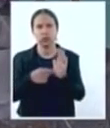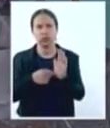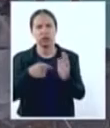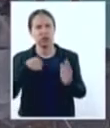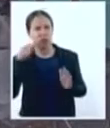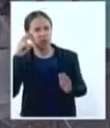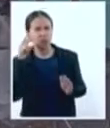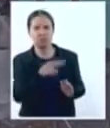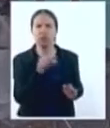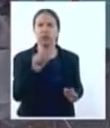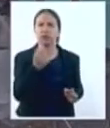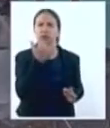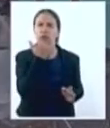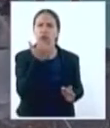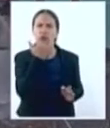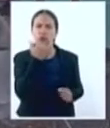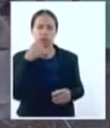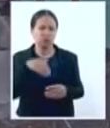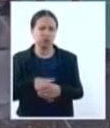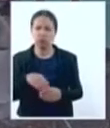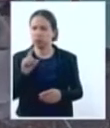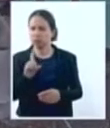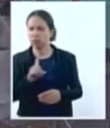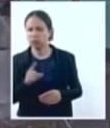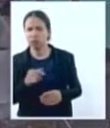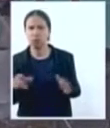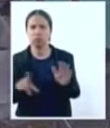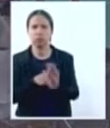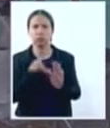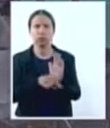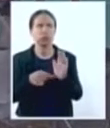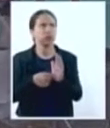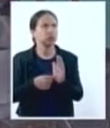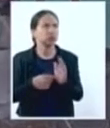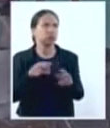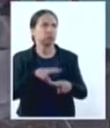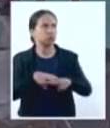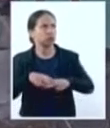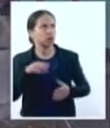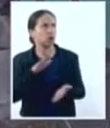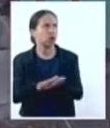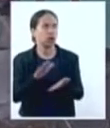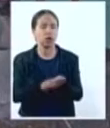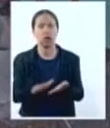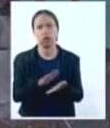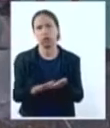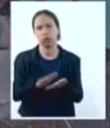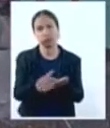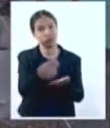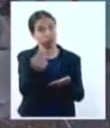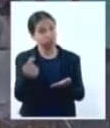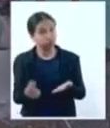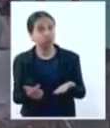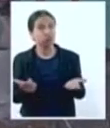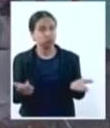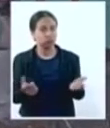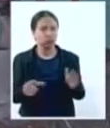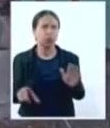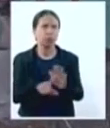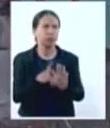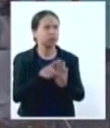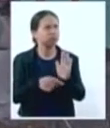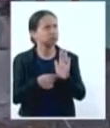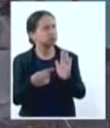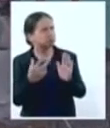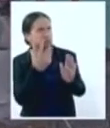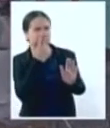com relação à não votação desse projeto foi com relação a custo. Né? Então, assim, mas o projeto parece que ele